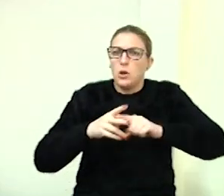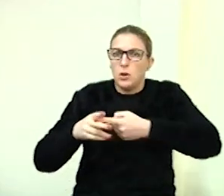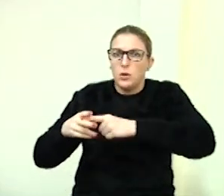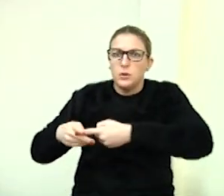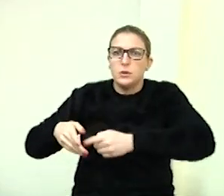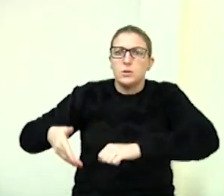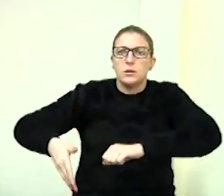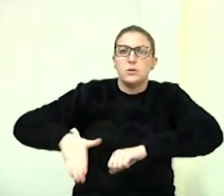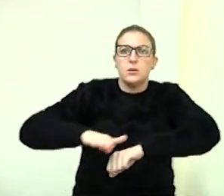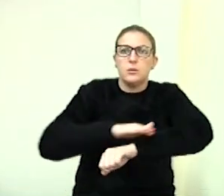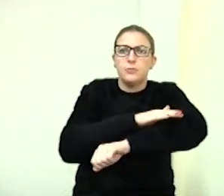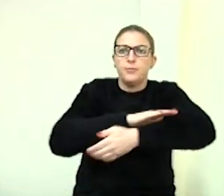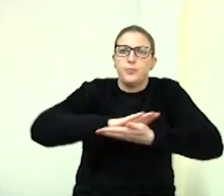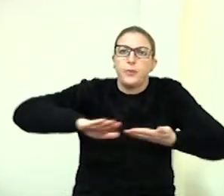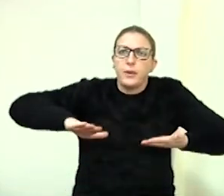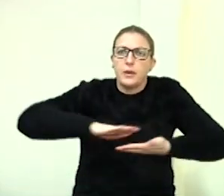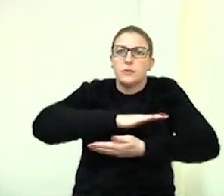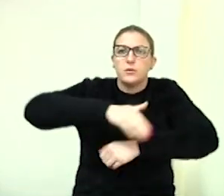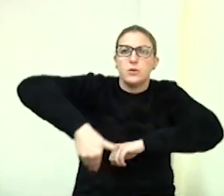nas laterais da Rua Augusto